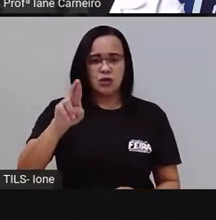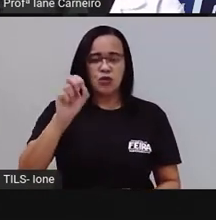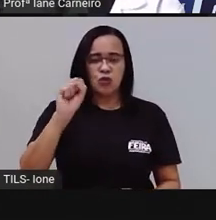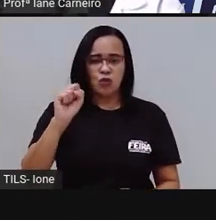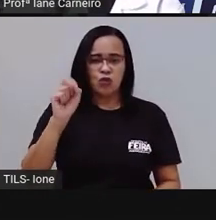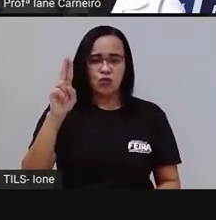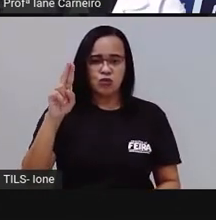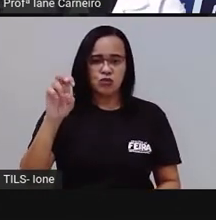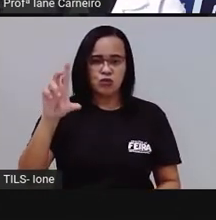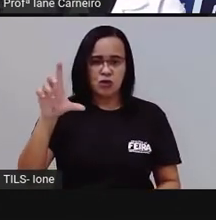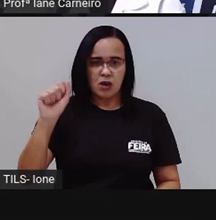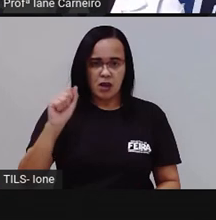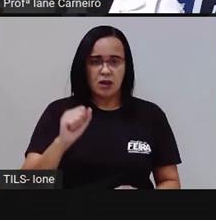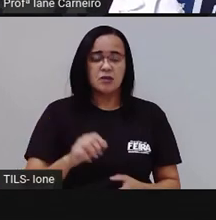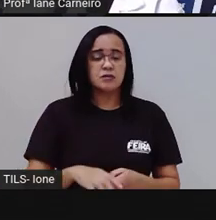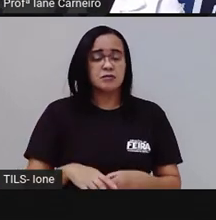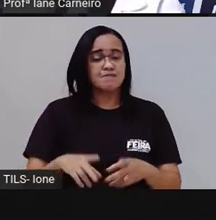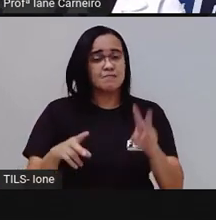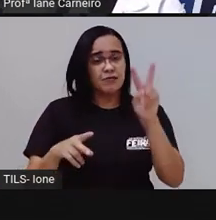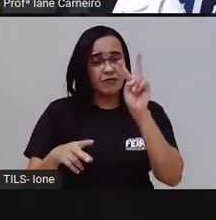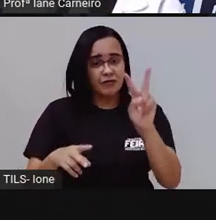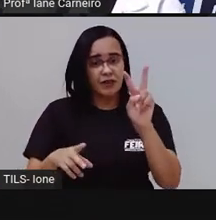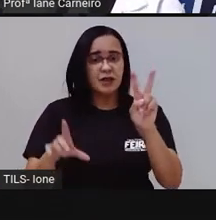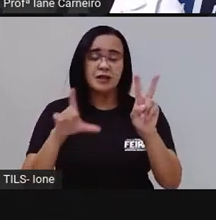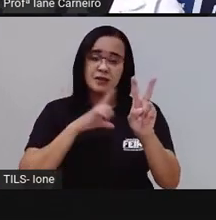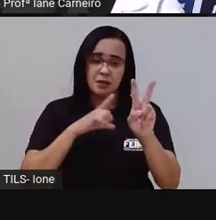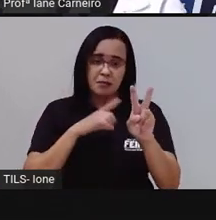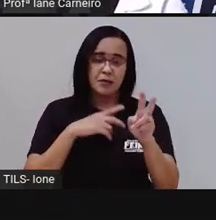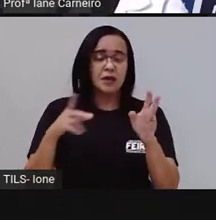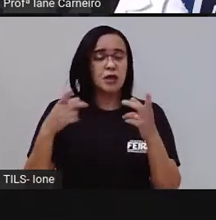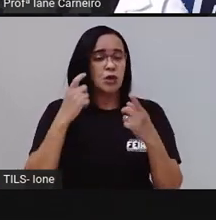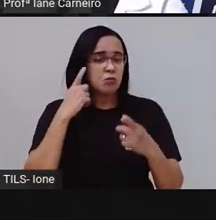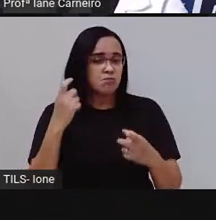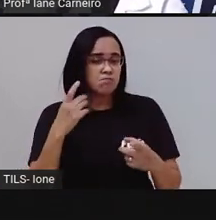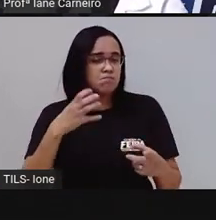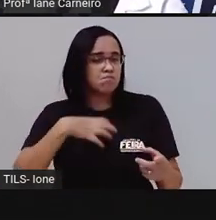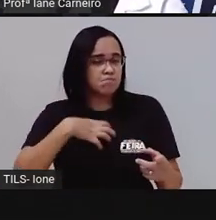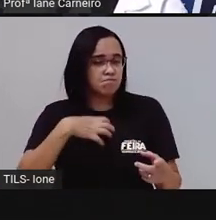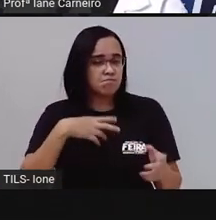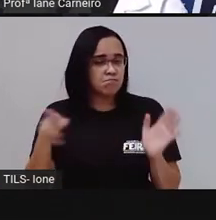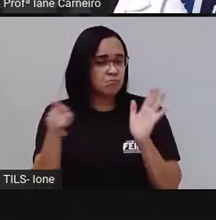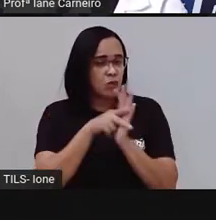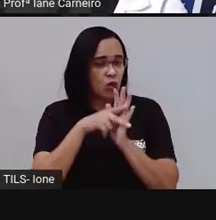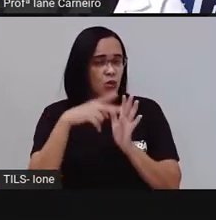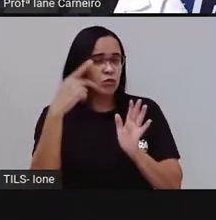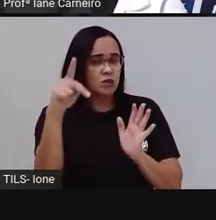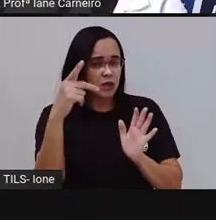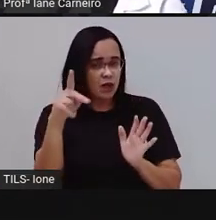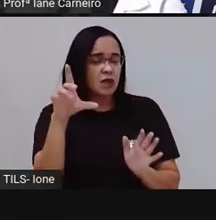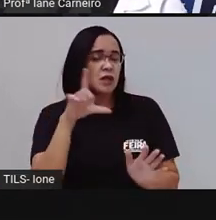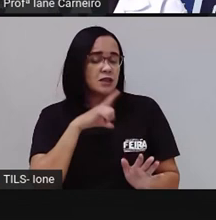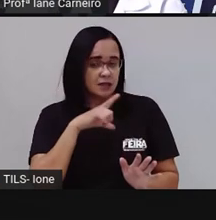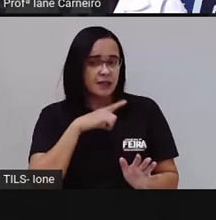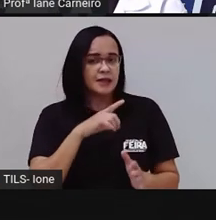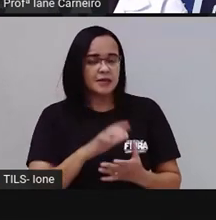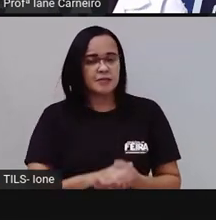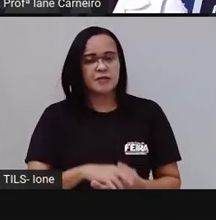a letra V, e ela também tem o som dela própria, ó, V. Então, vinagre.